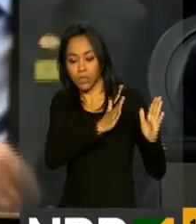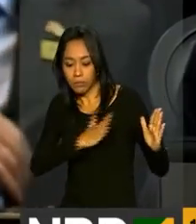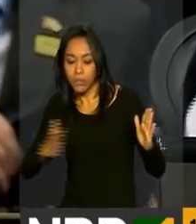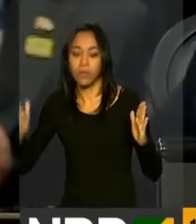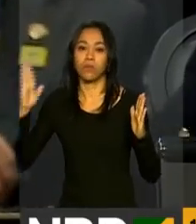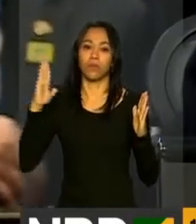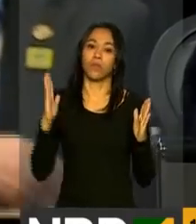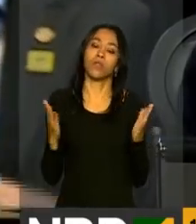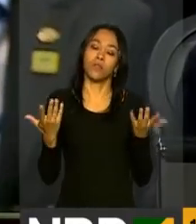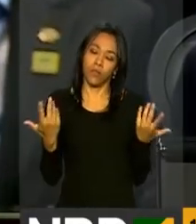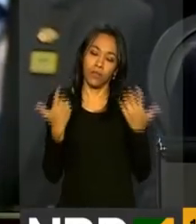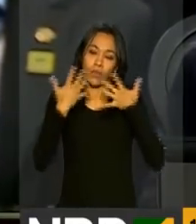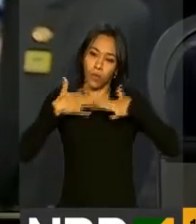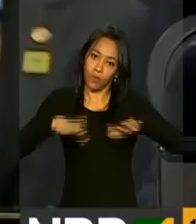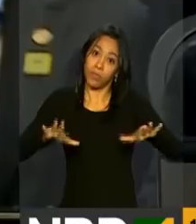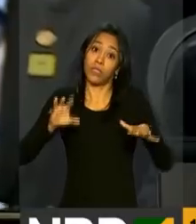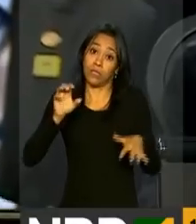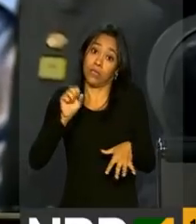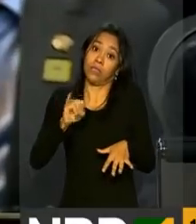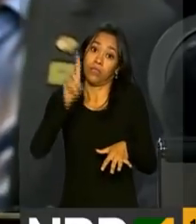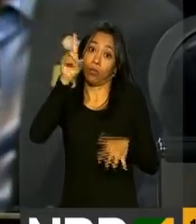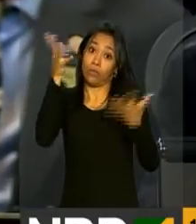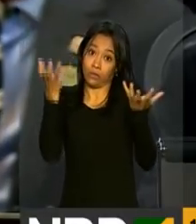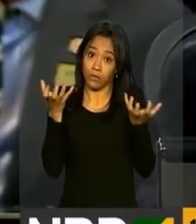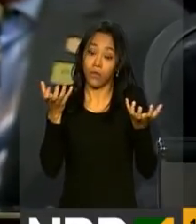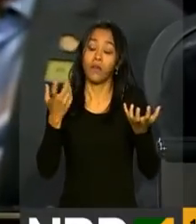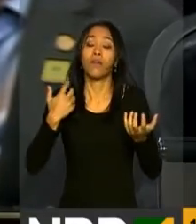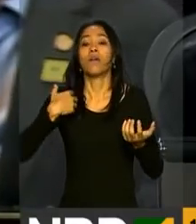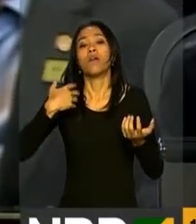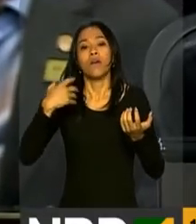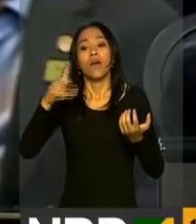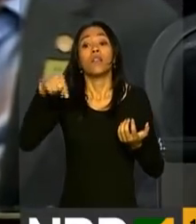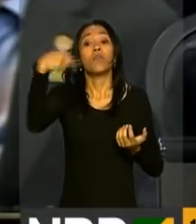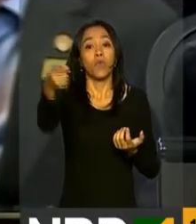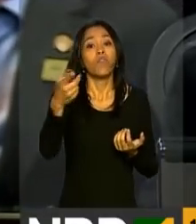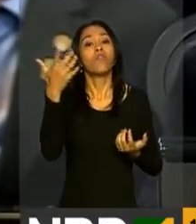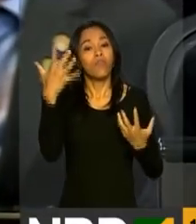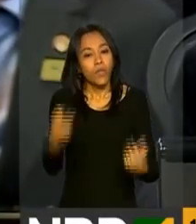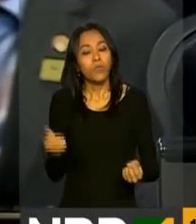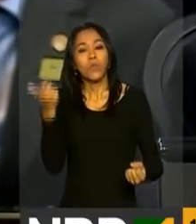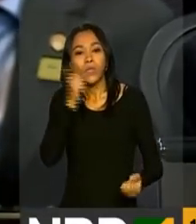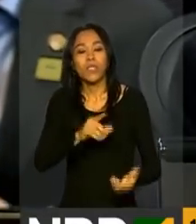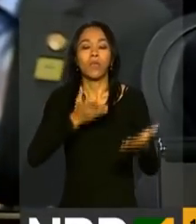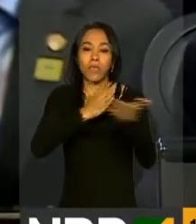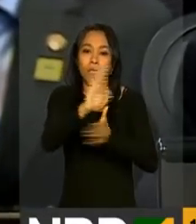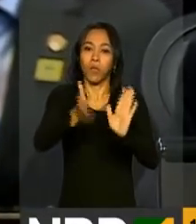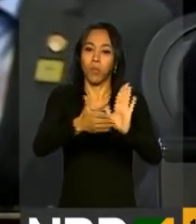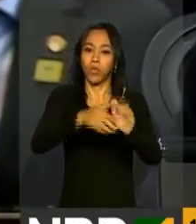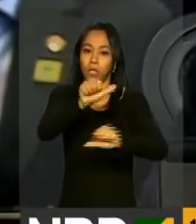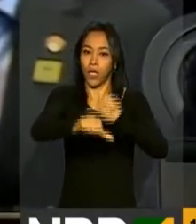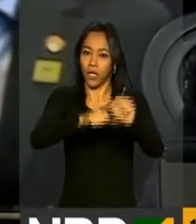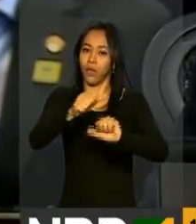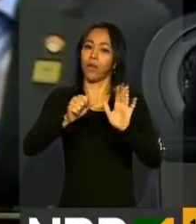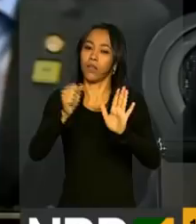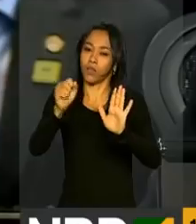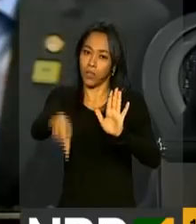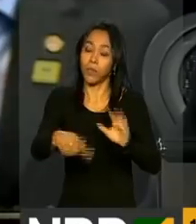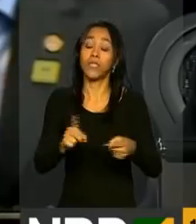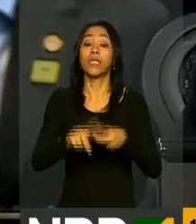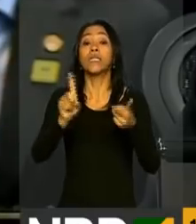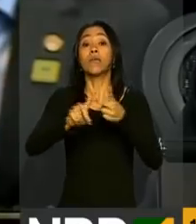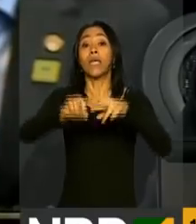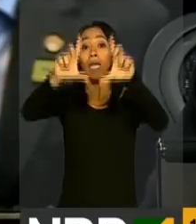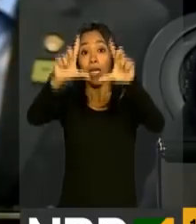e naturalmente se deus quiser ainda vamos fechá lá na frente com a reforma previdenciária com a simplificação tributária a